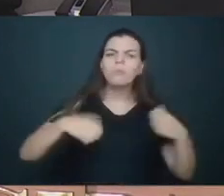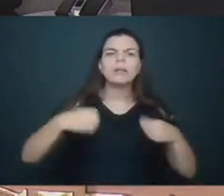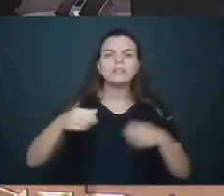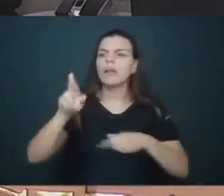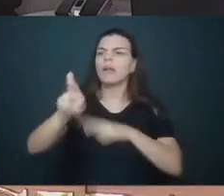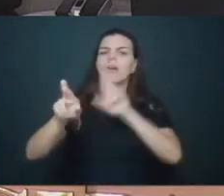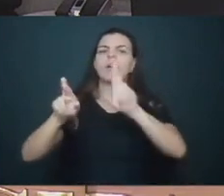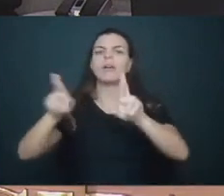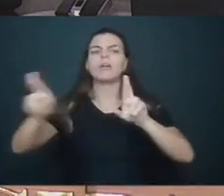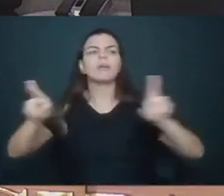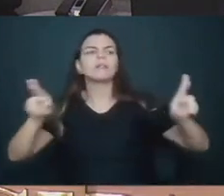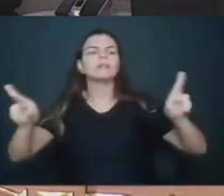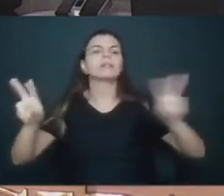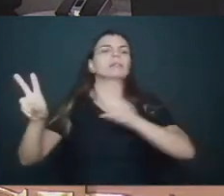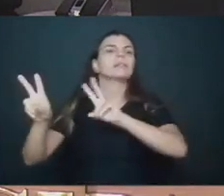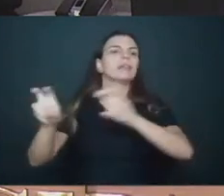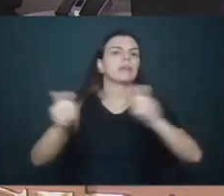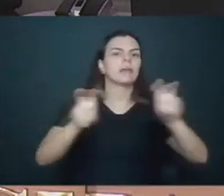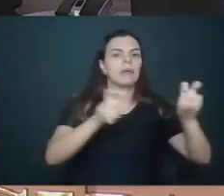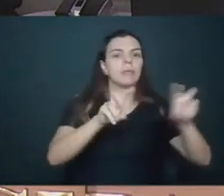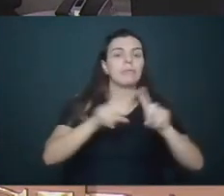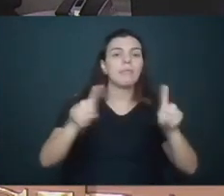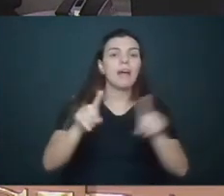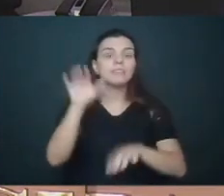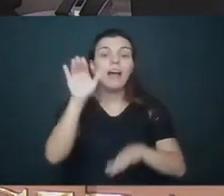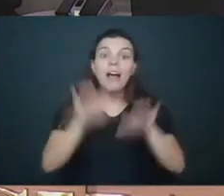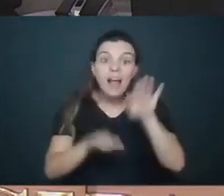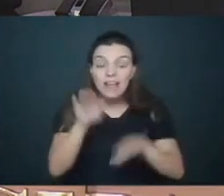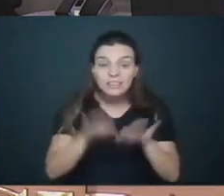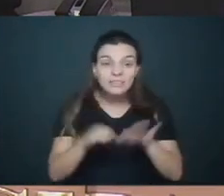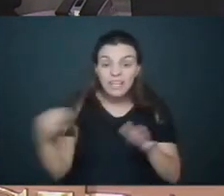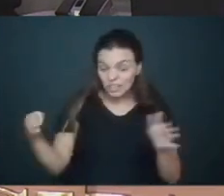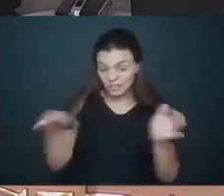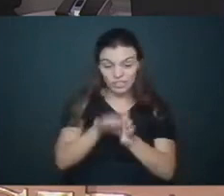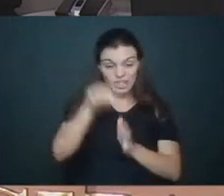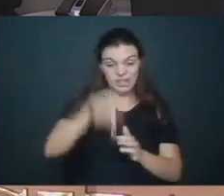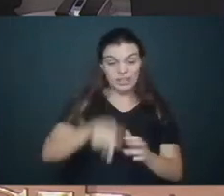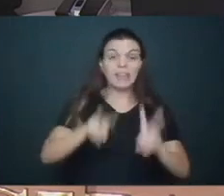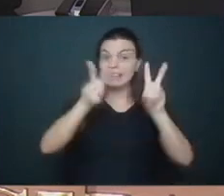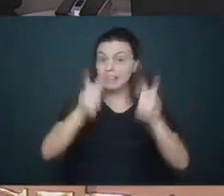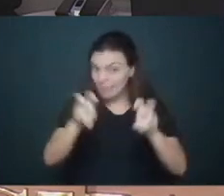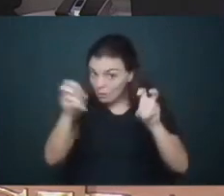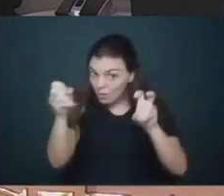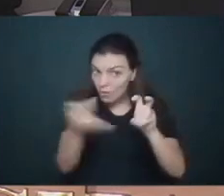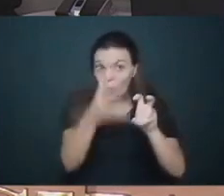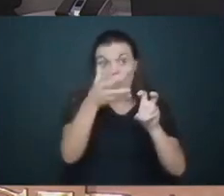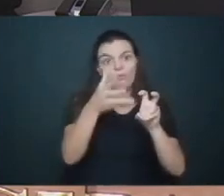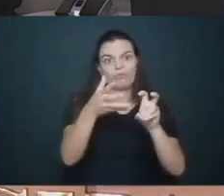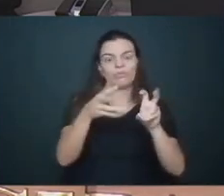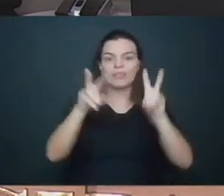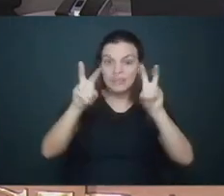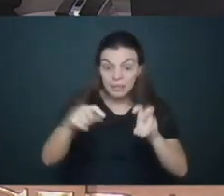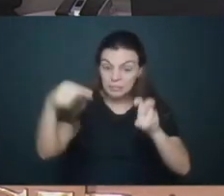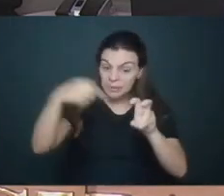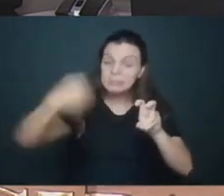de vez em quando vem um tema novo. De vez em quando vem um tema novo que precisa abordar.